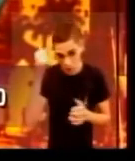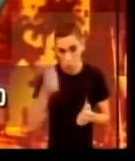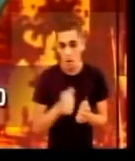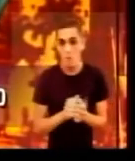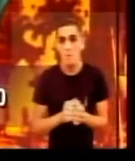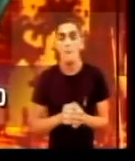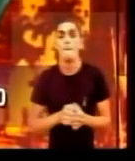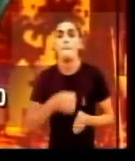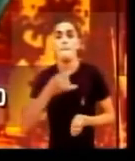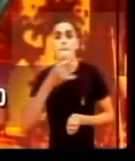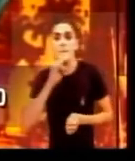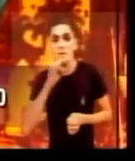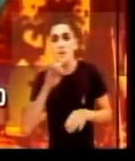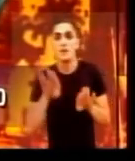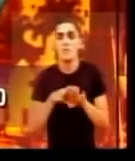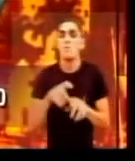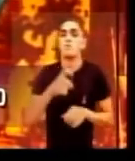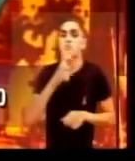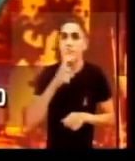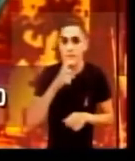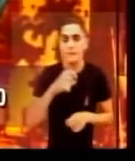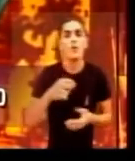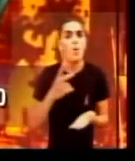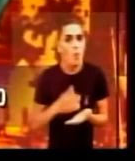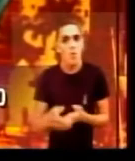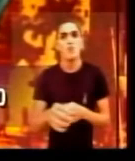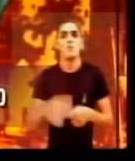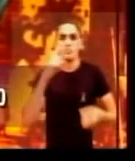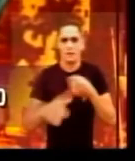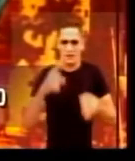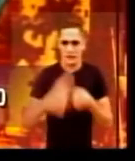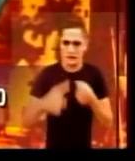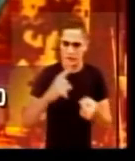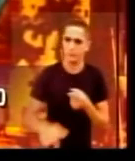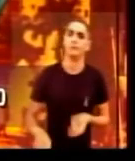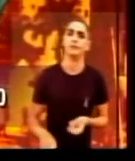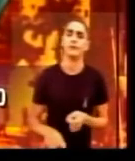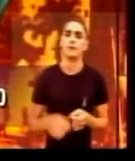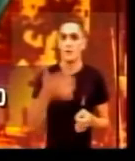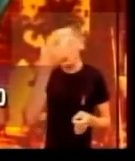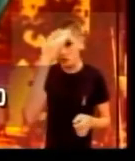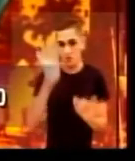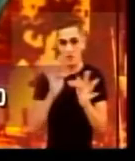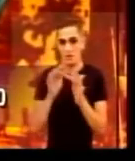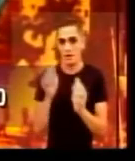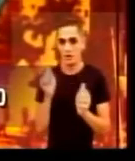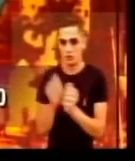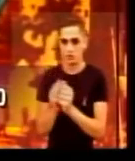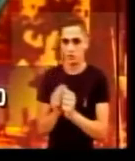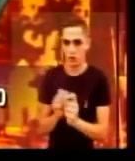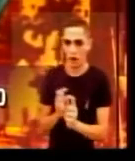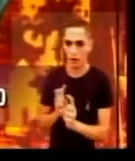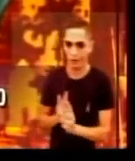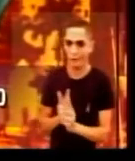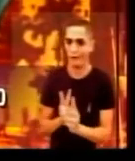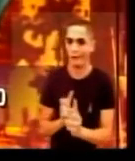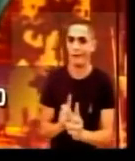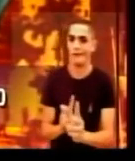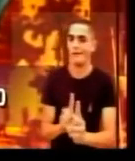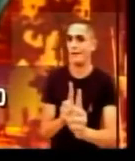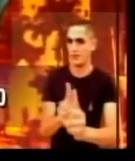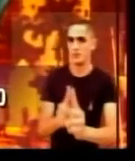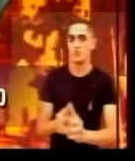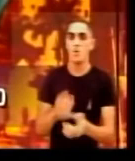né? Permanece a proibição de acompanhantes em qualquer estabelecimento comercial,